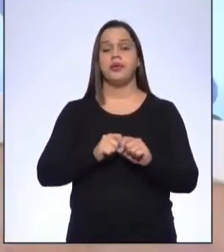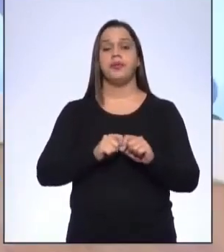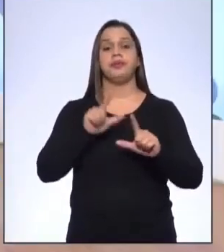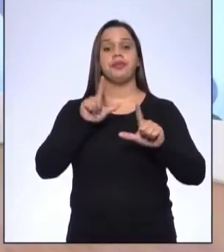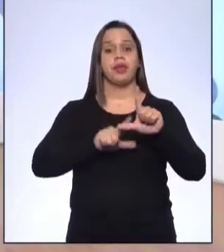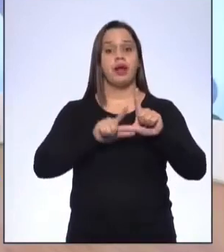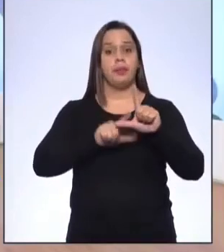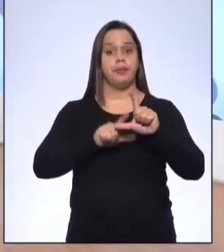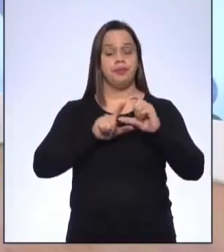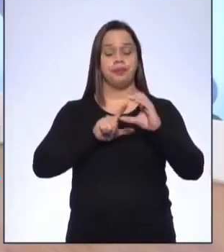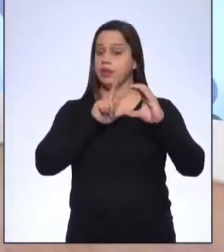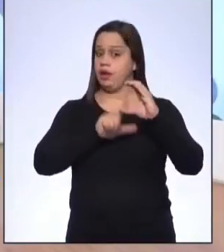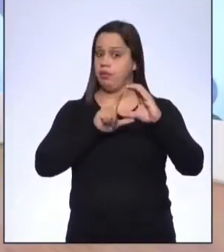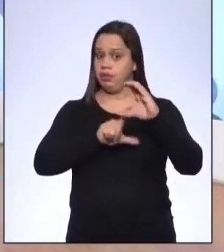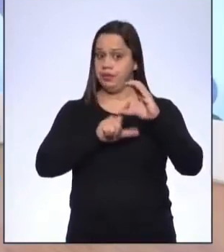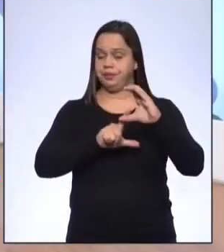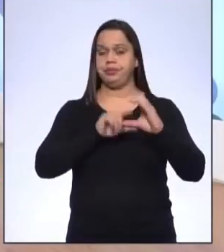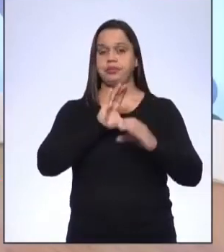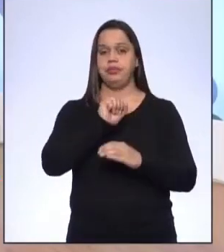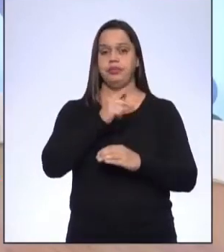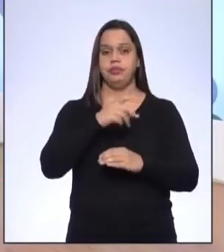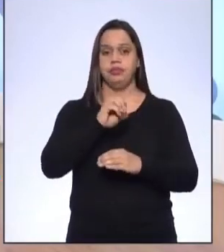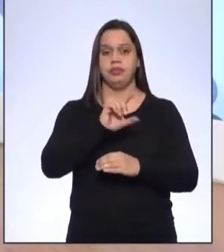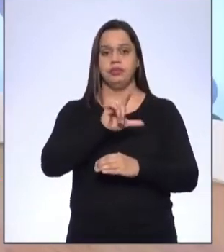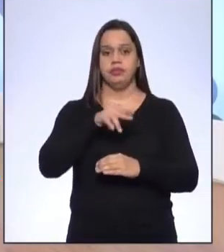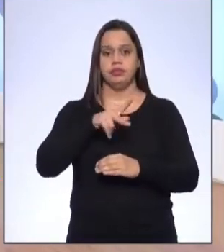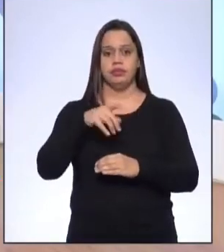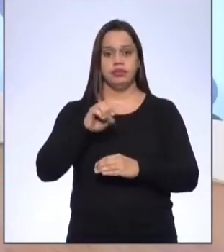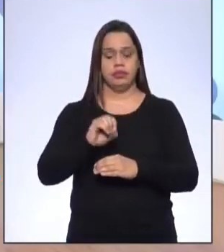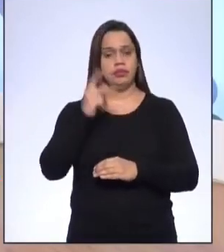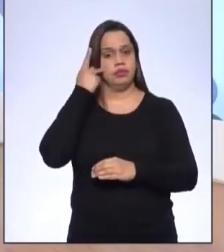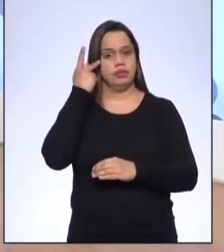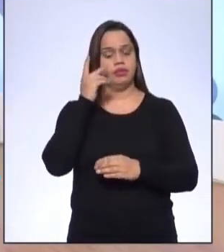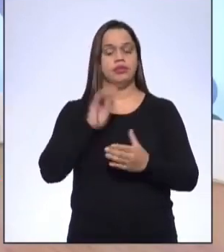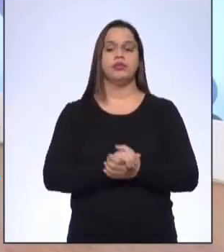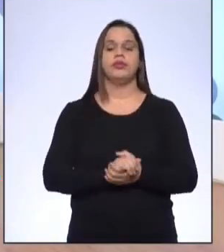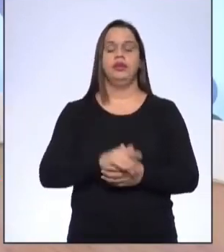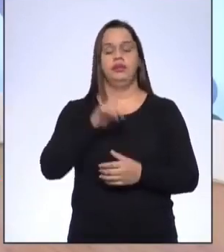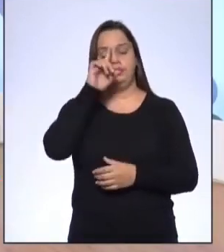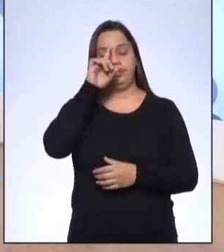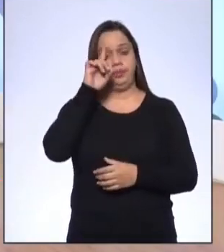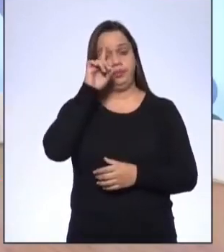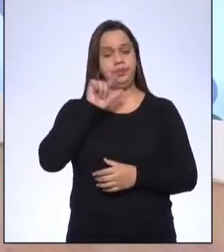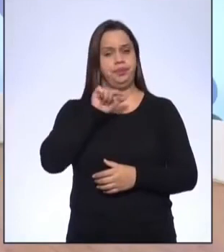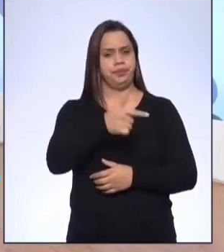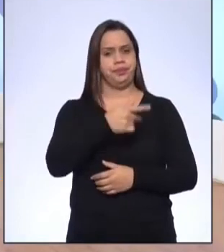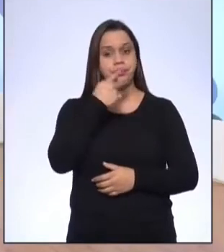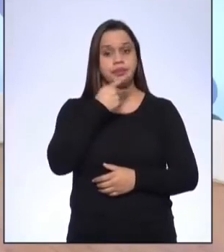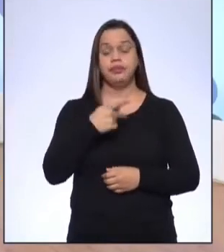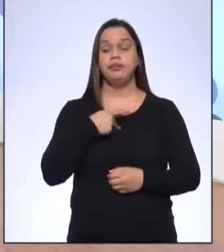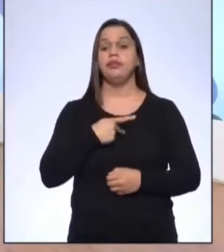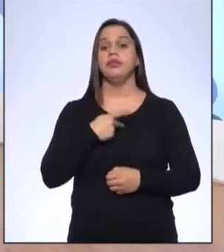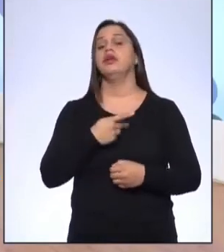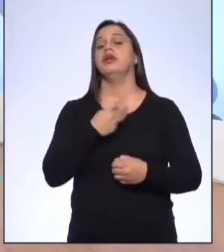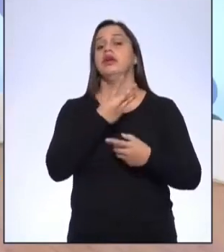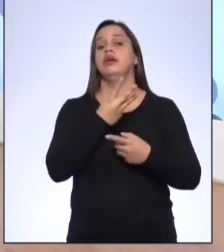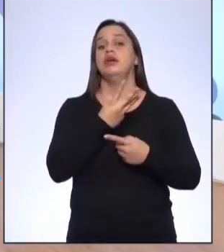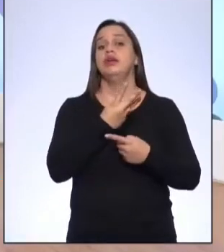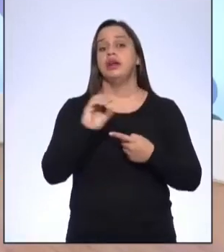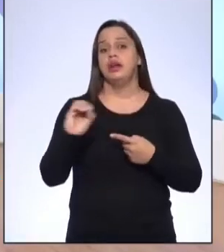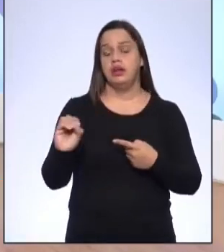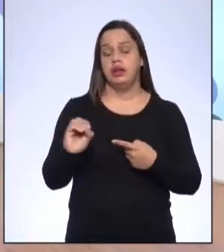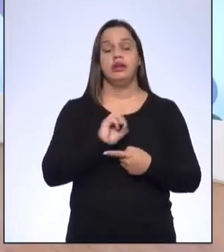Gabriele disse 37. O Leonardo e a Laura também disseram 300. A Vitória